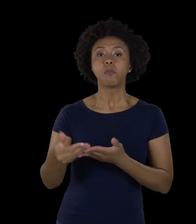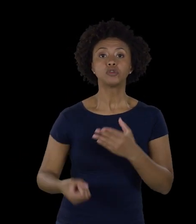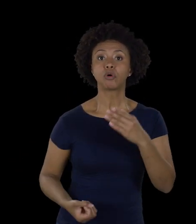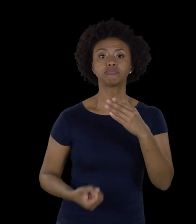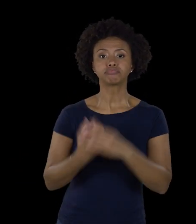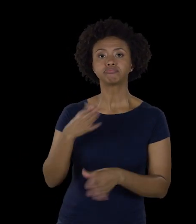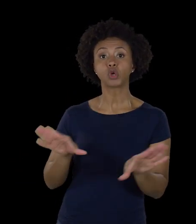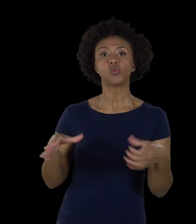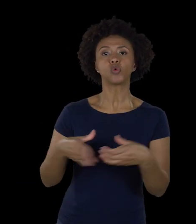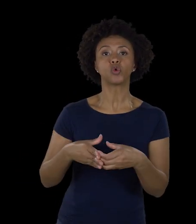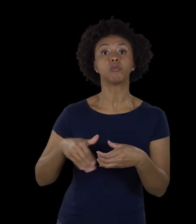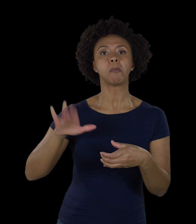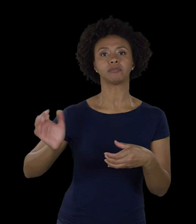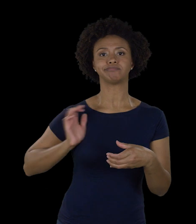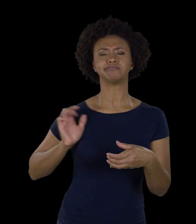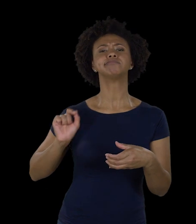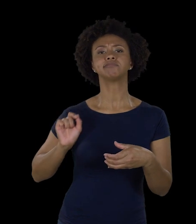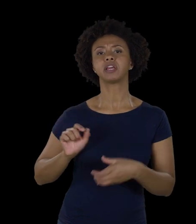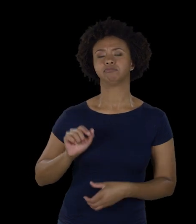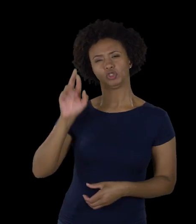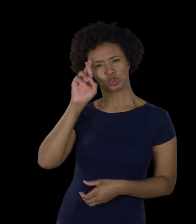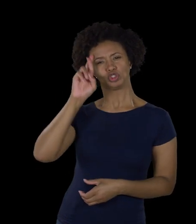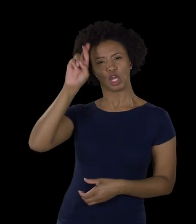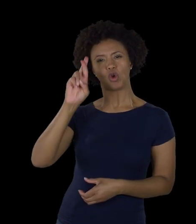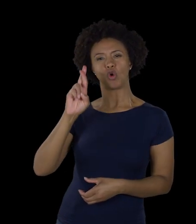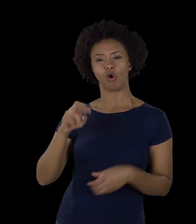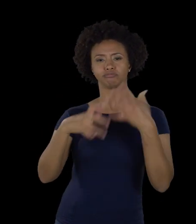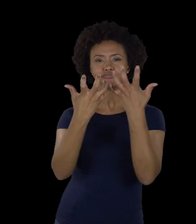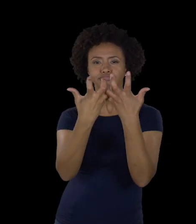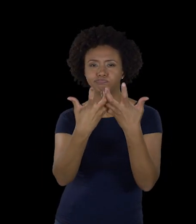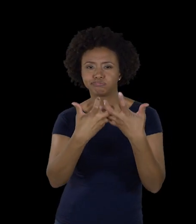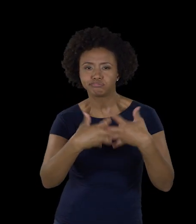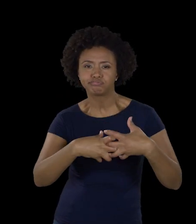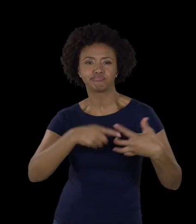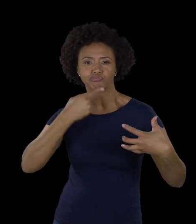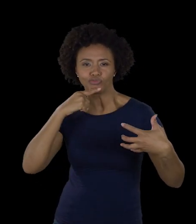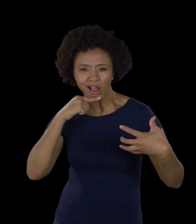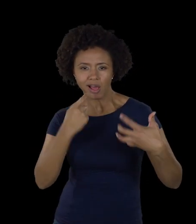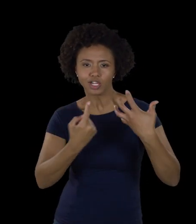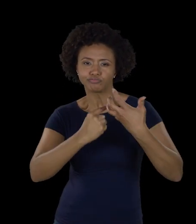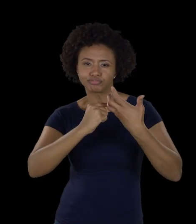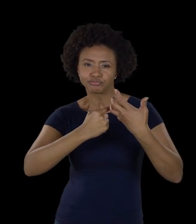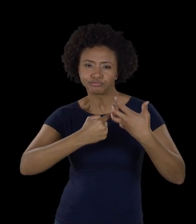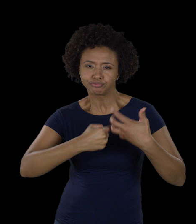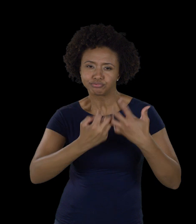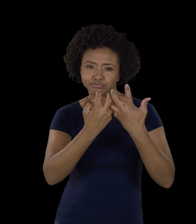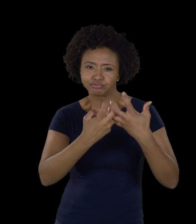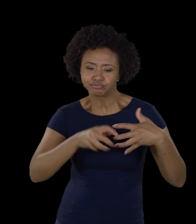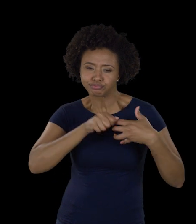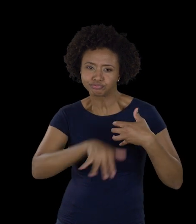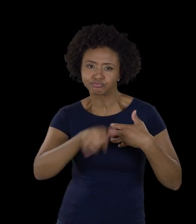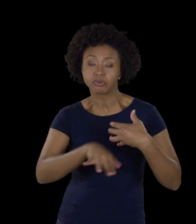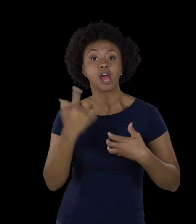são os senhores de engenhos, sobretudo empresários portugueses que tinham recursos para plantar a cana